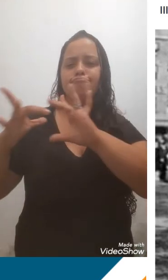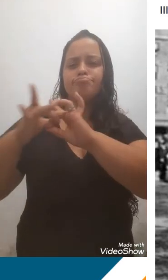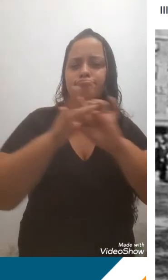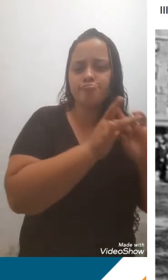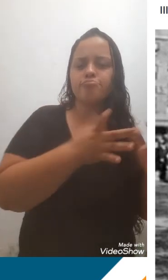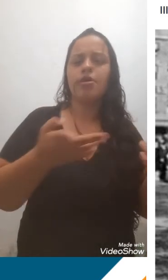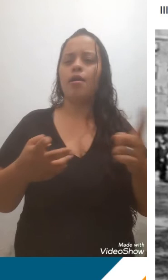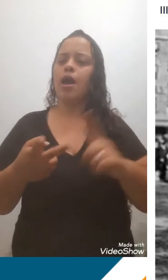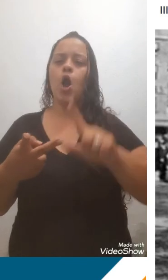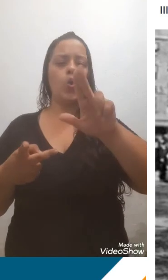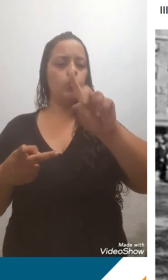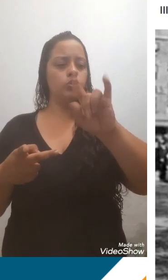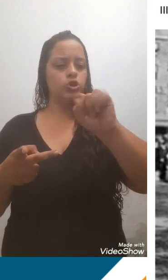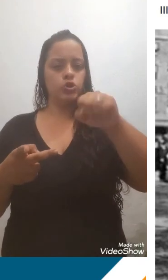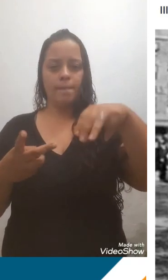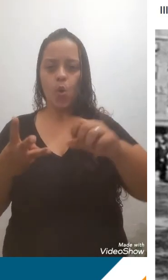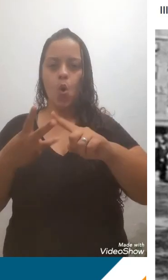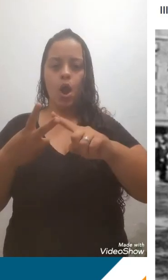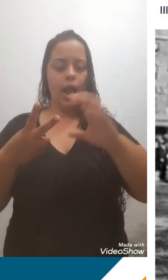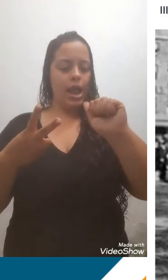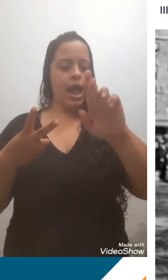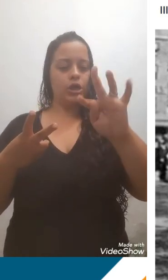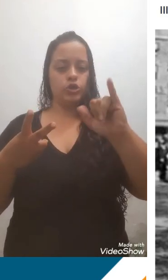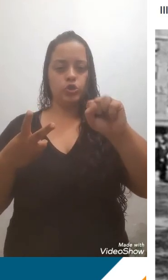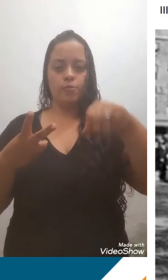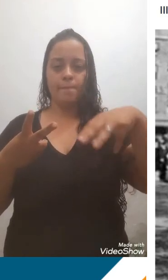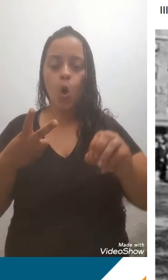coesa, né? Se o ludismo e o cartismo se caracterizaram